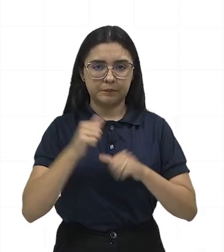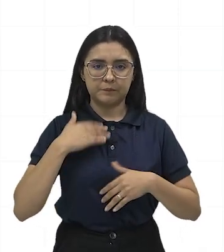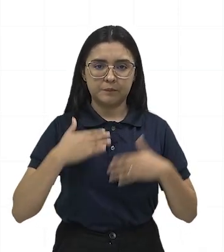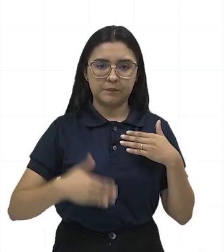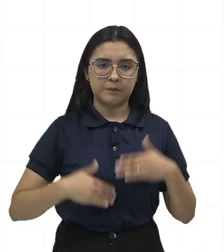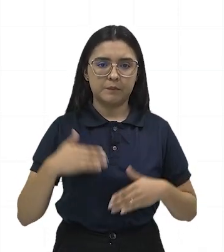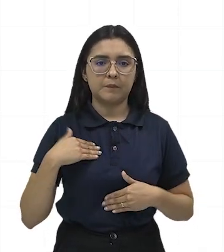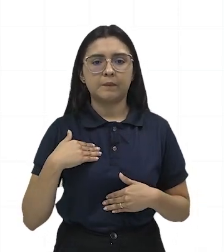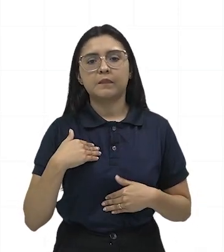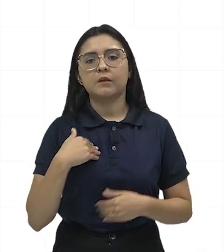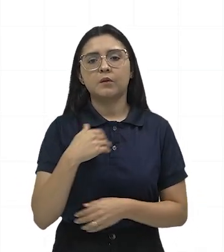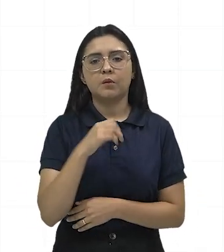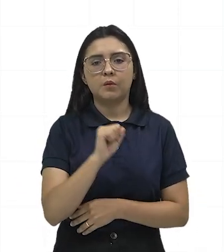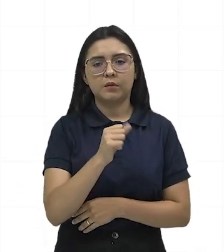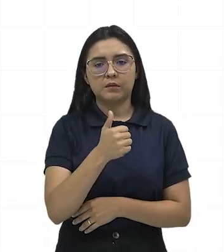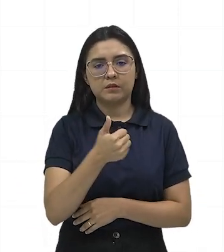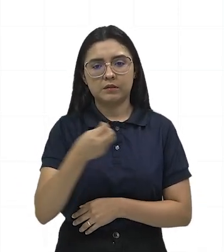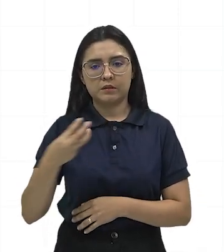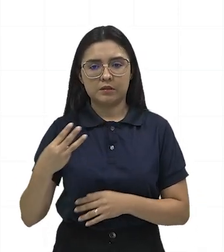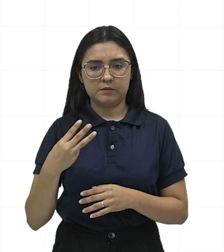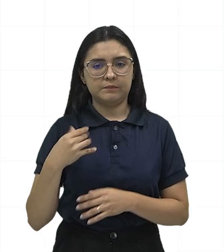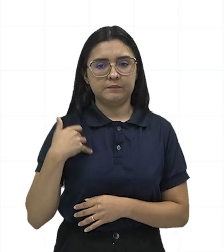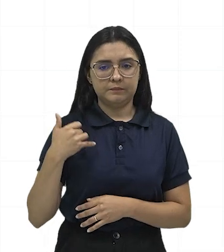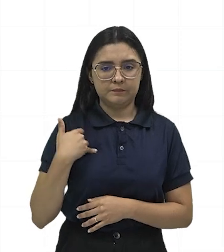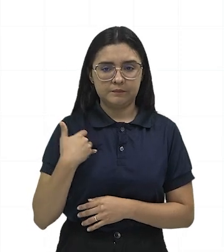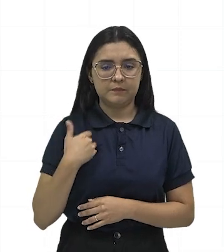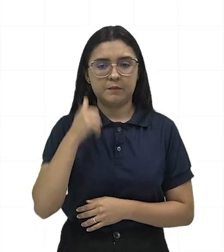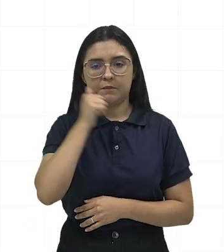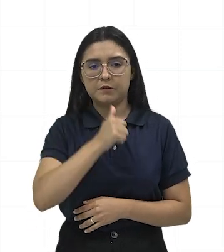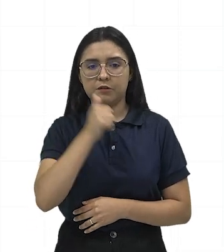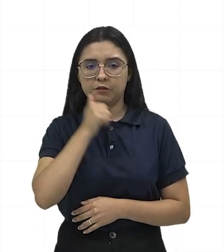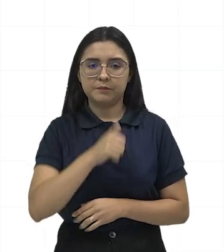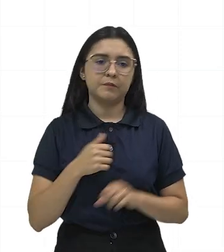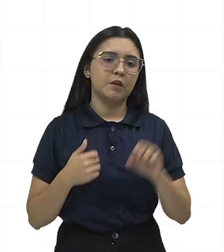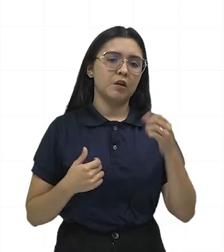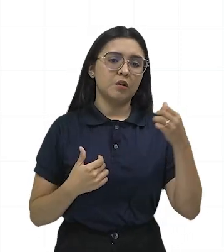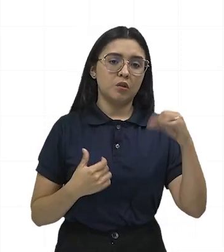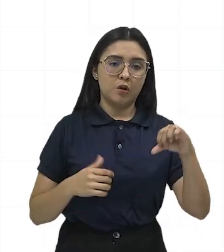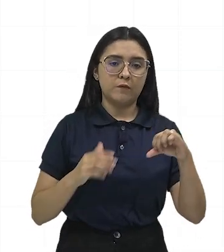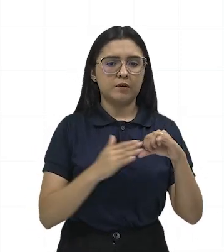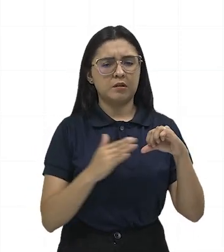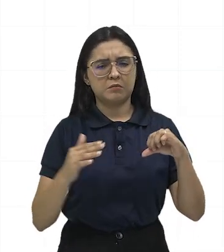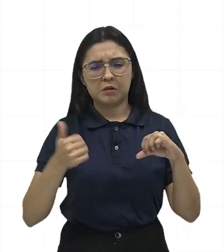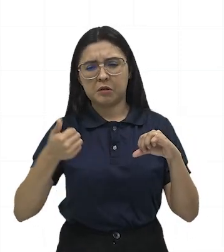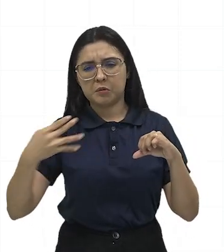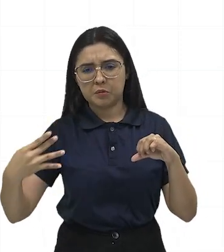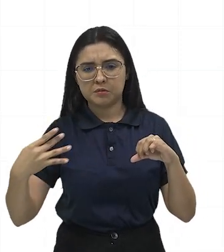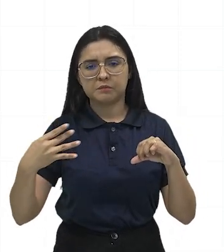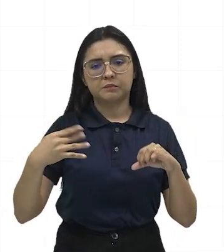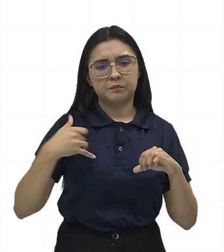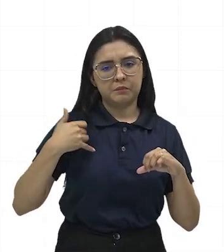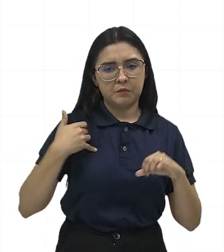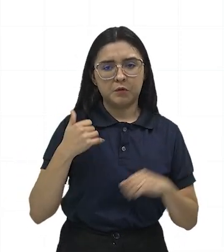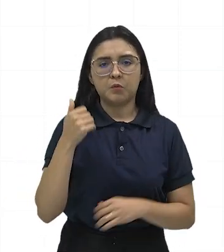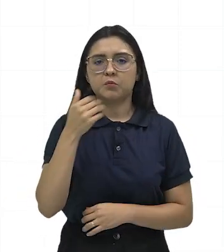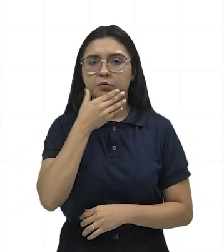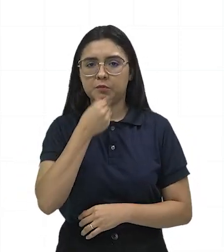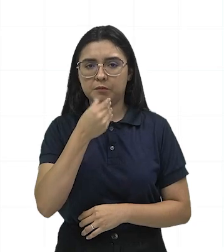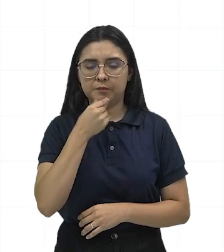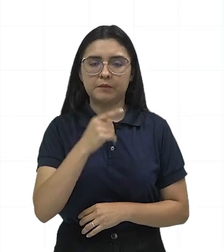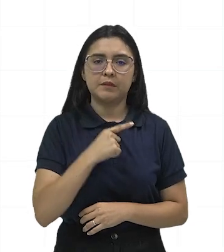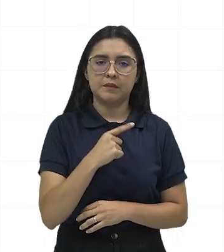anos de idade nas meninas e entre 9 e 14 anos de idade nos meninos. Então, existe ali uma faixa